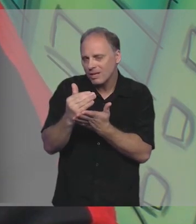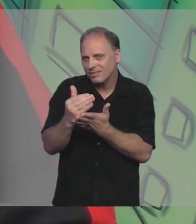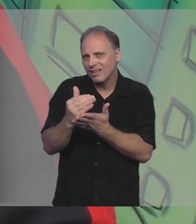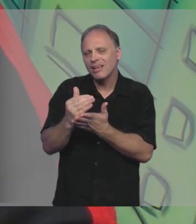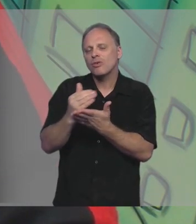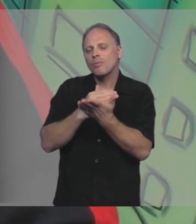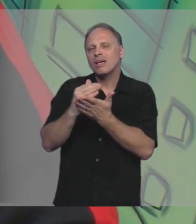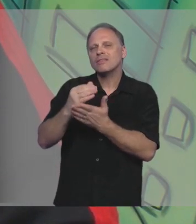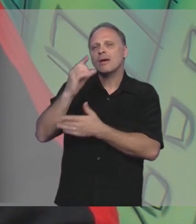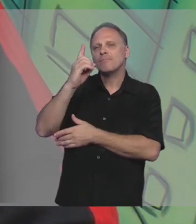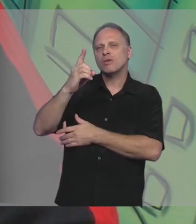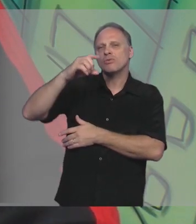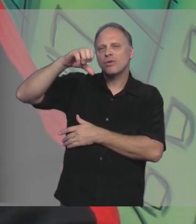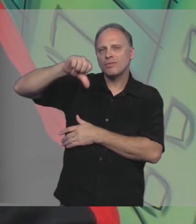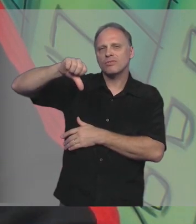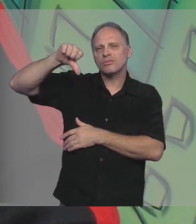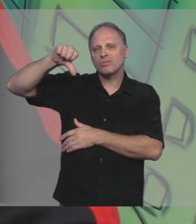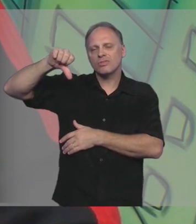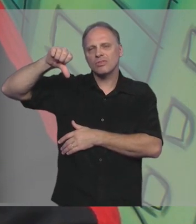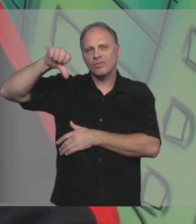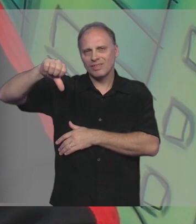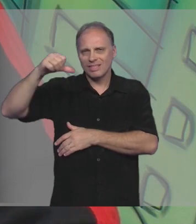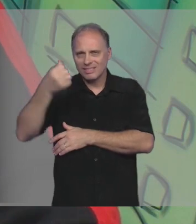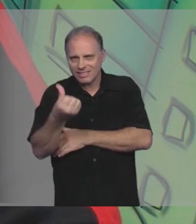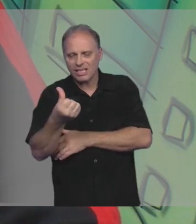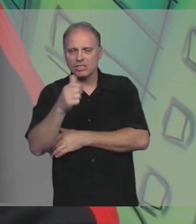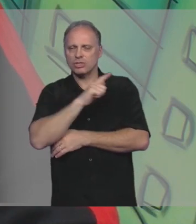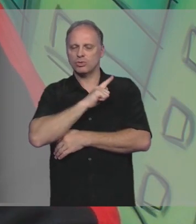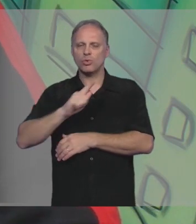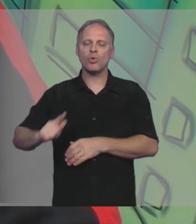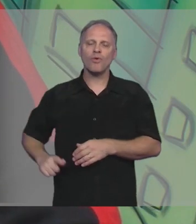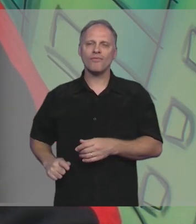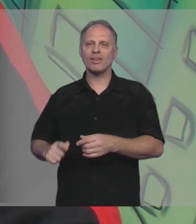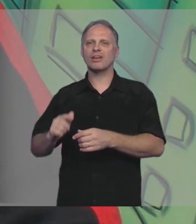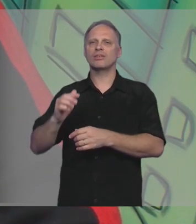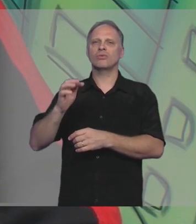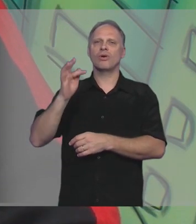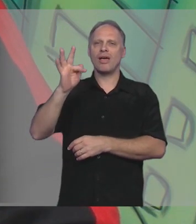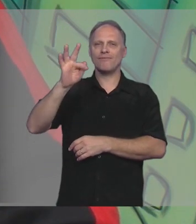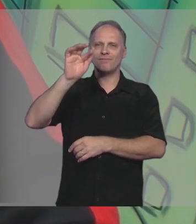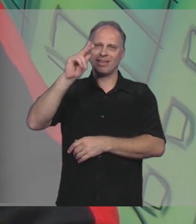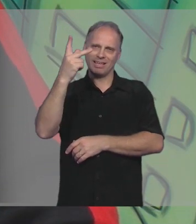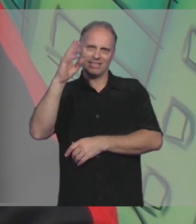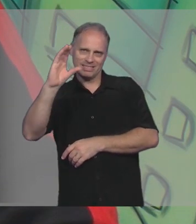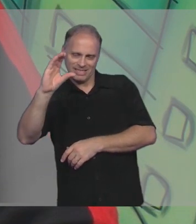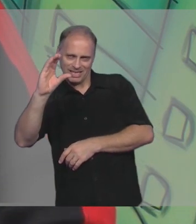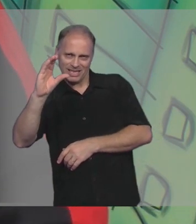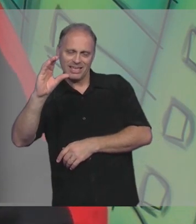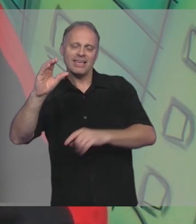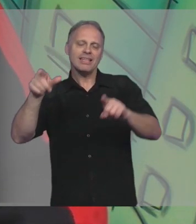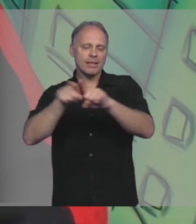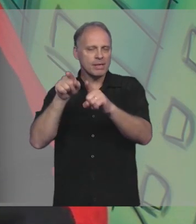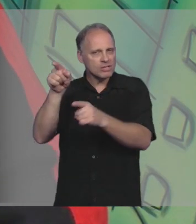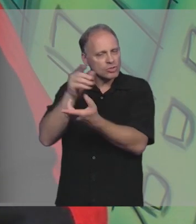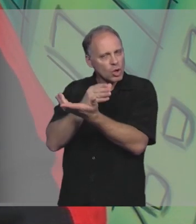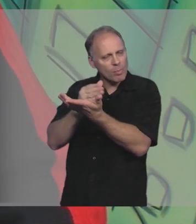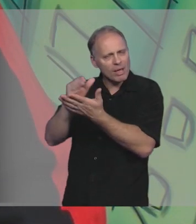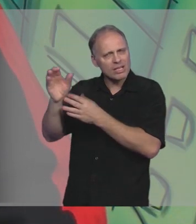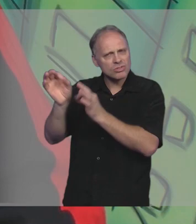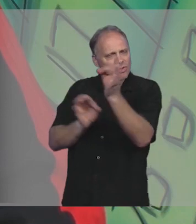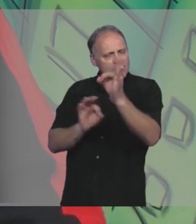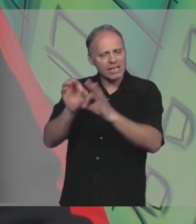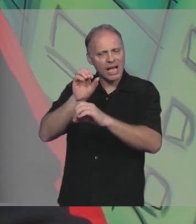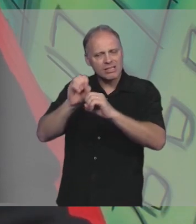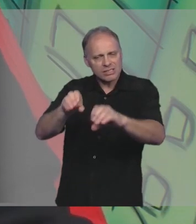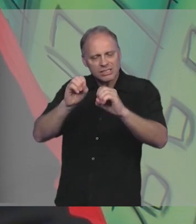de 1996, com o governo Fernando Henrique, o ministro Paulo Renato, e eles começam a implementar a educação